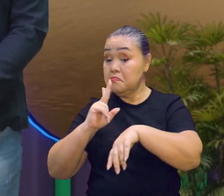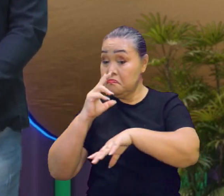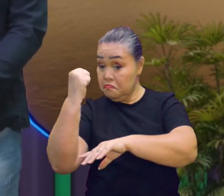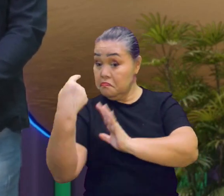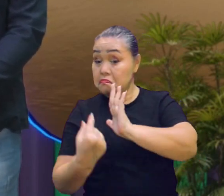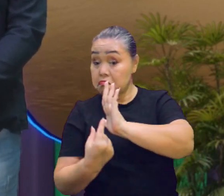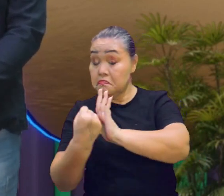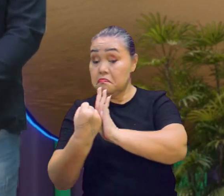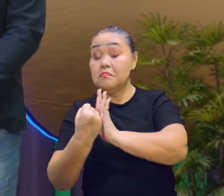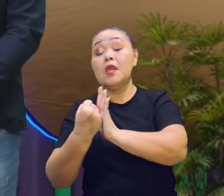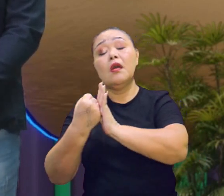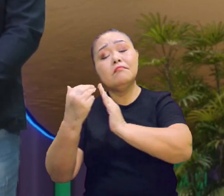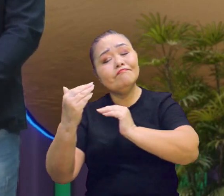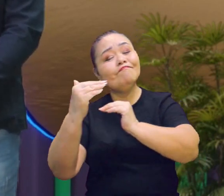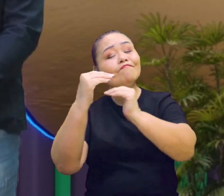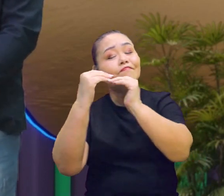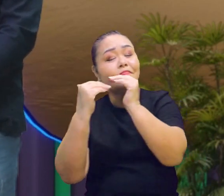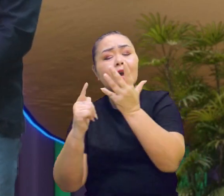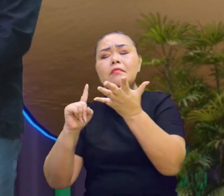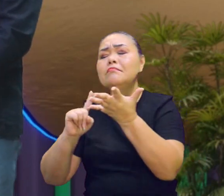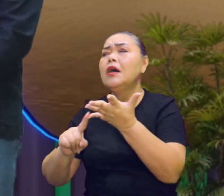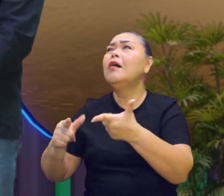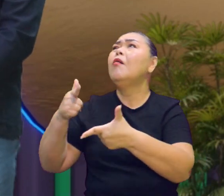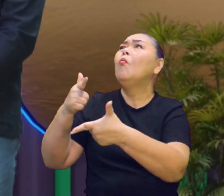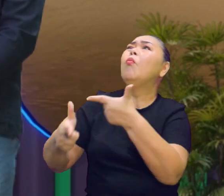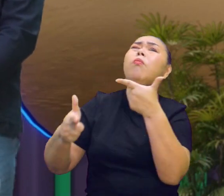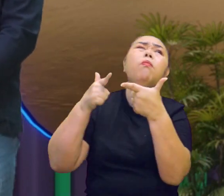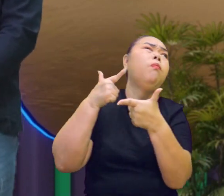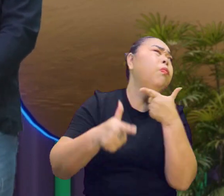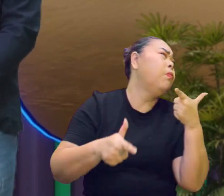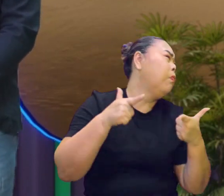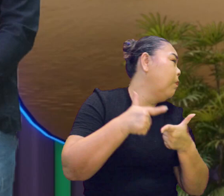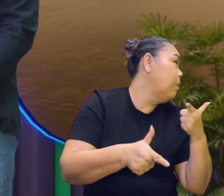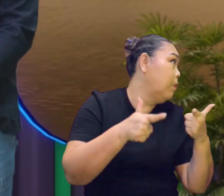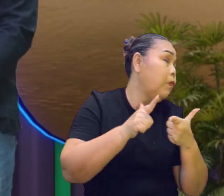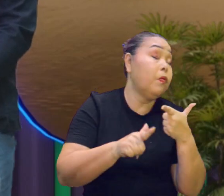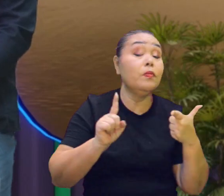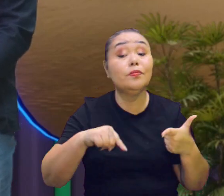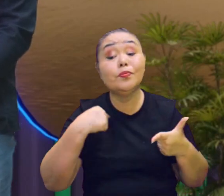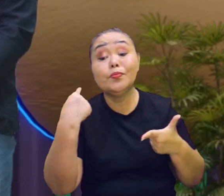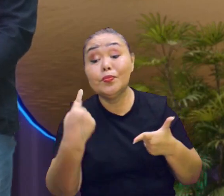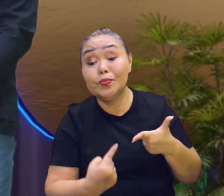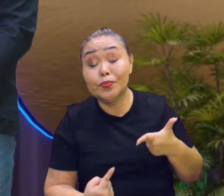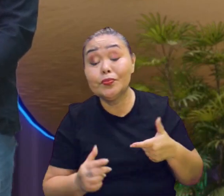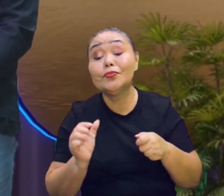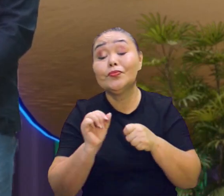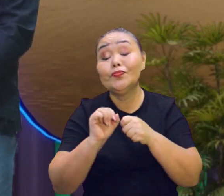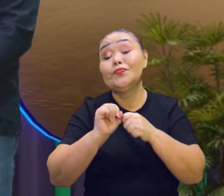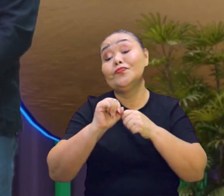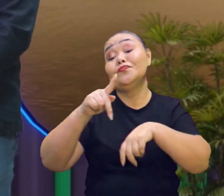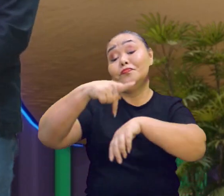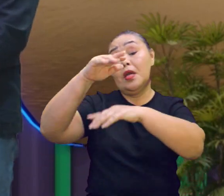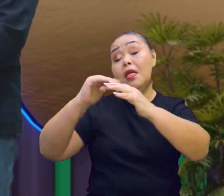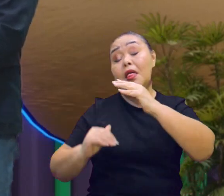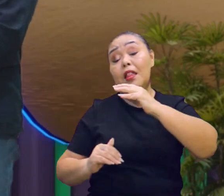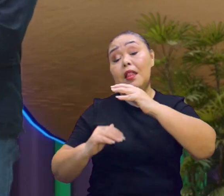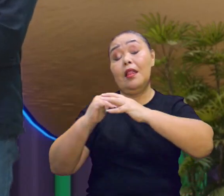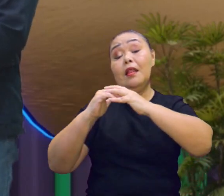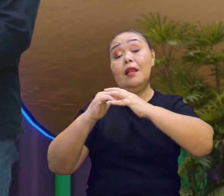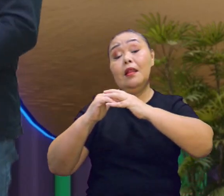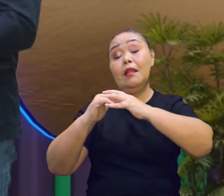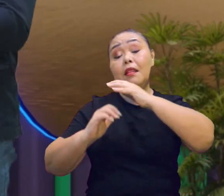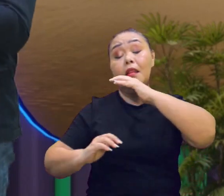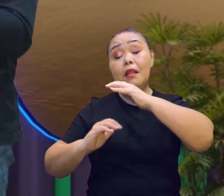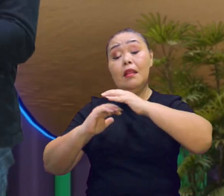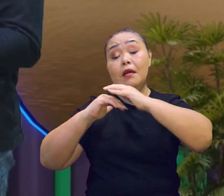potência econômica e ainda assim tem muitos problemas que faz de nós ainda sermos vistos como subdesenvolvidos. Podemos dizer